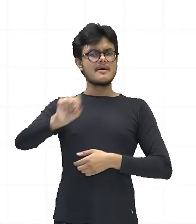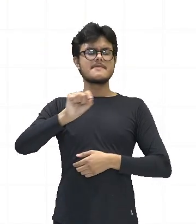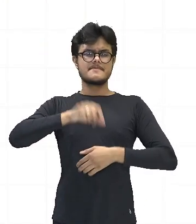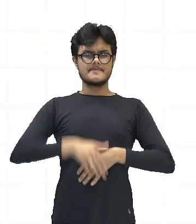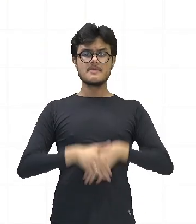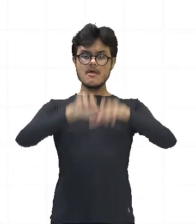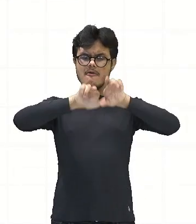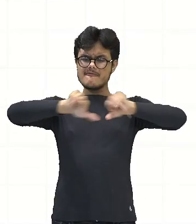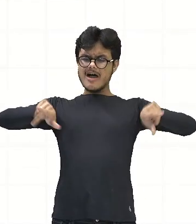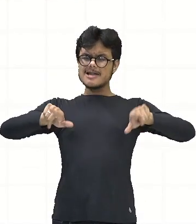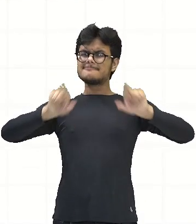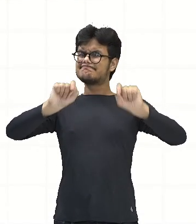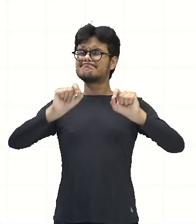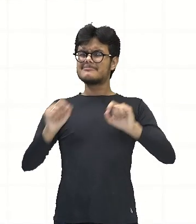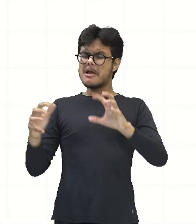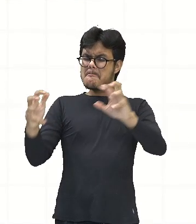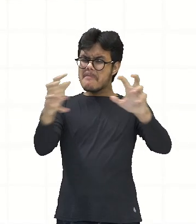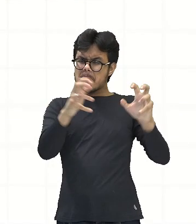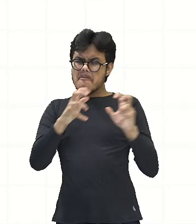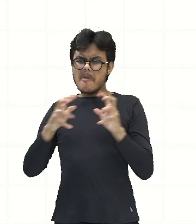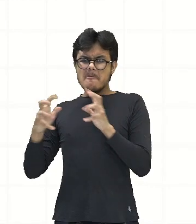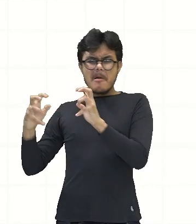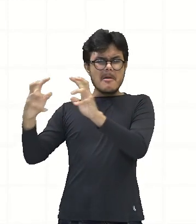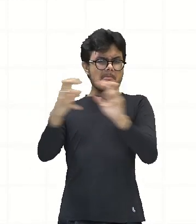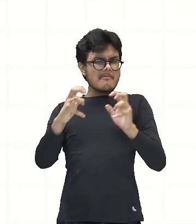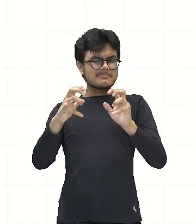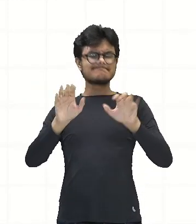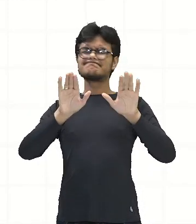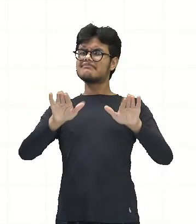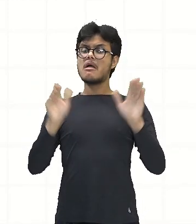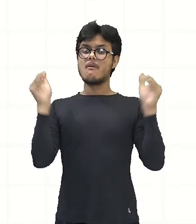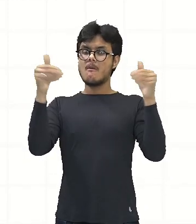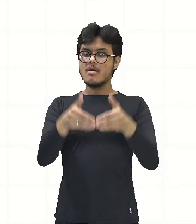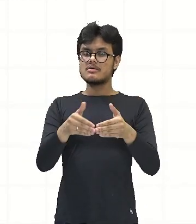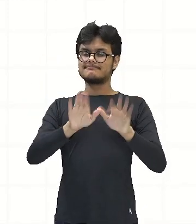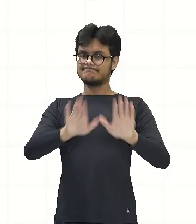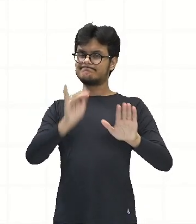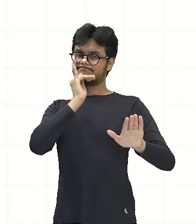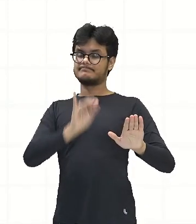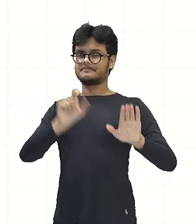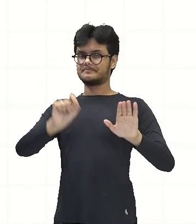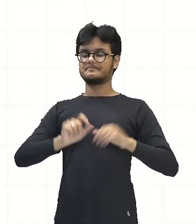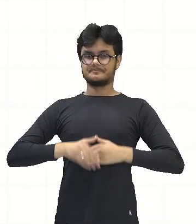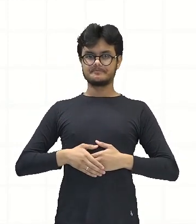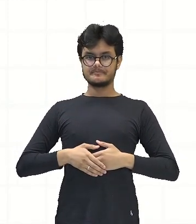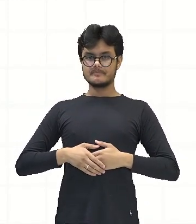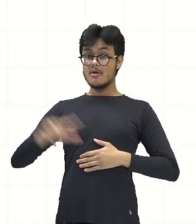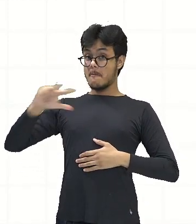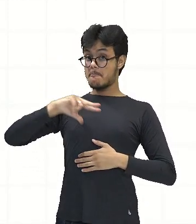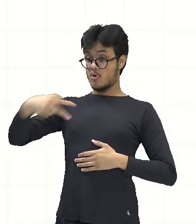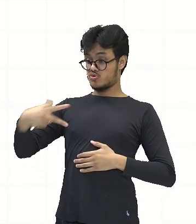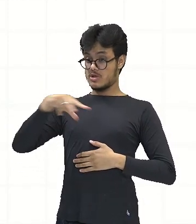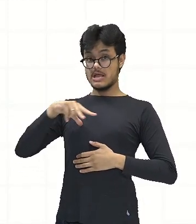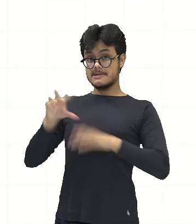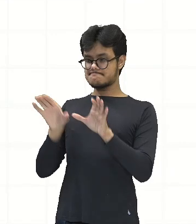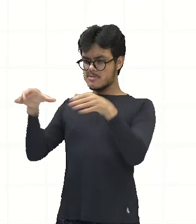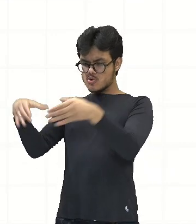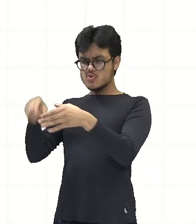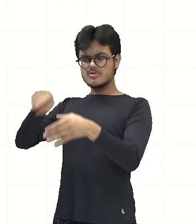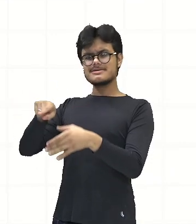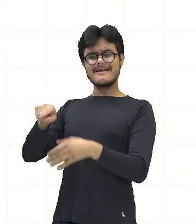diversos conflitos principalmente aí entre os interesses, né, dos portugueses, principalmente dos